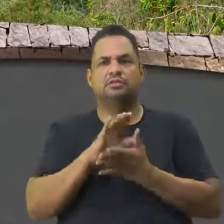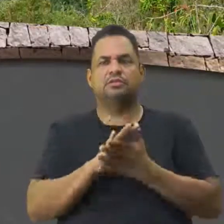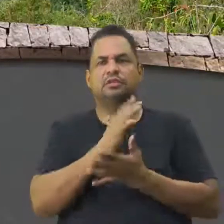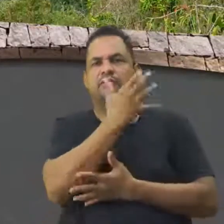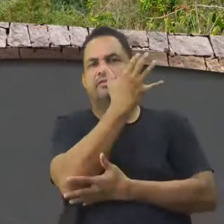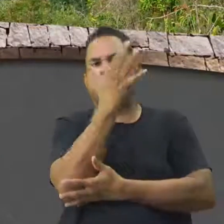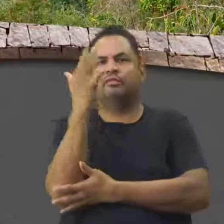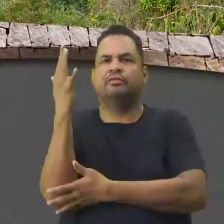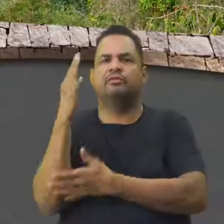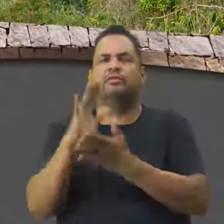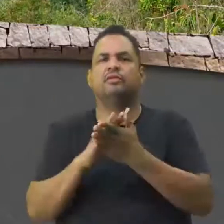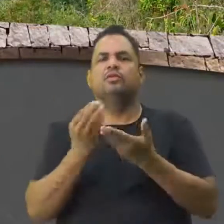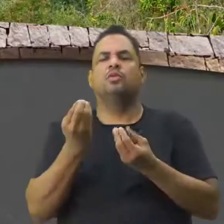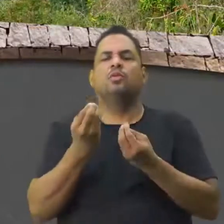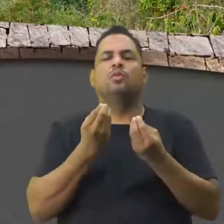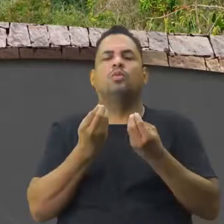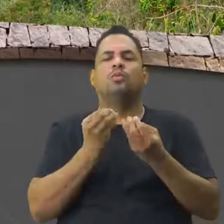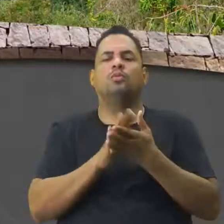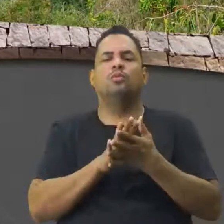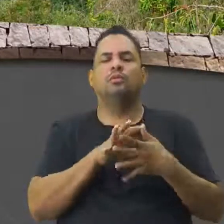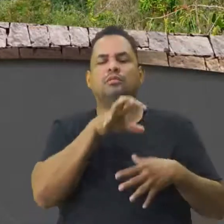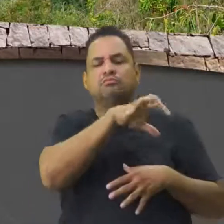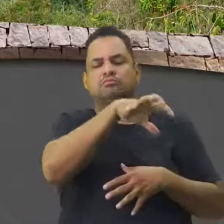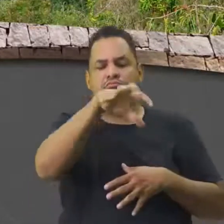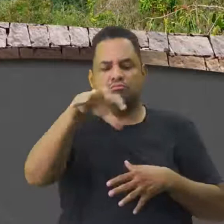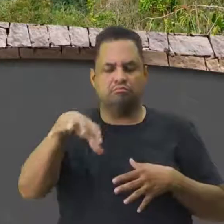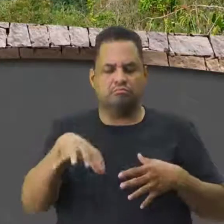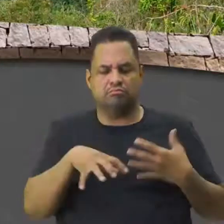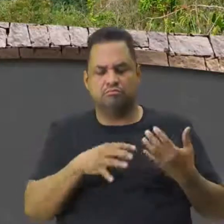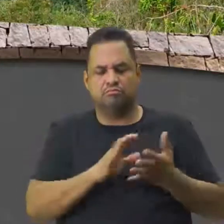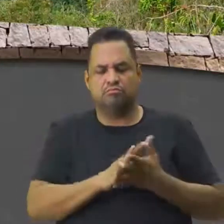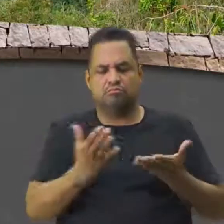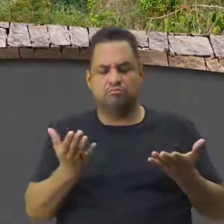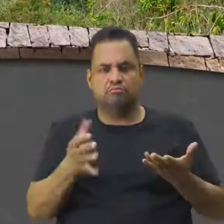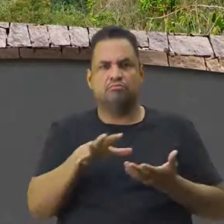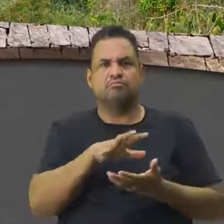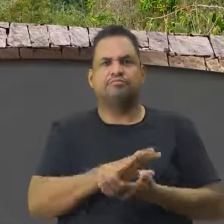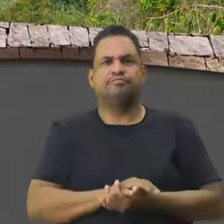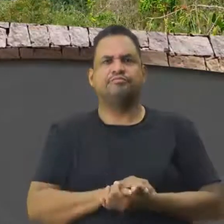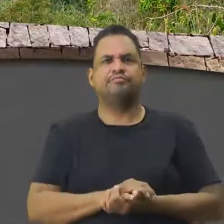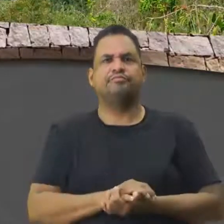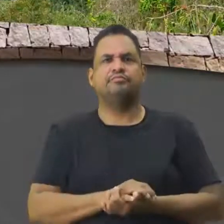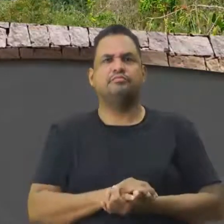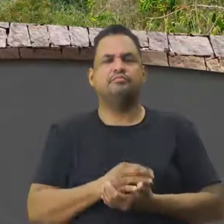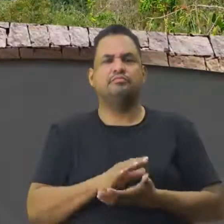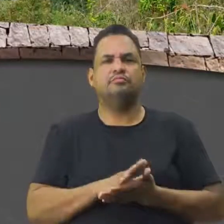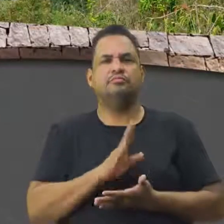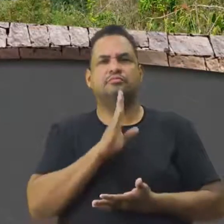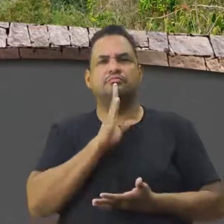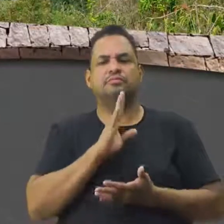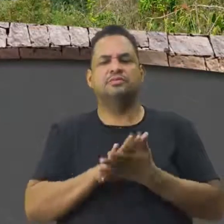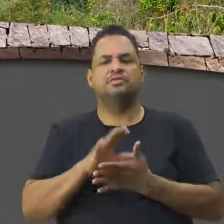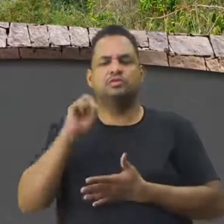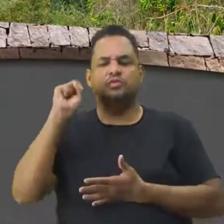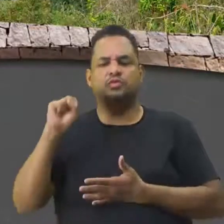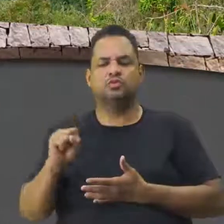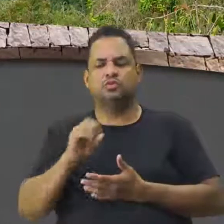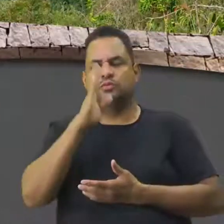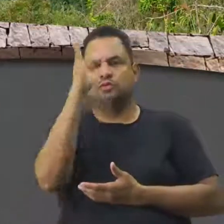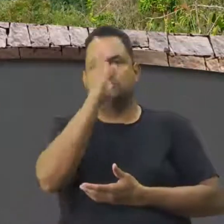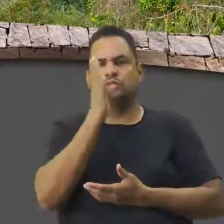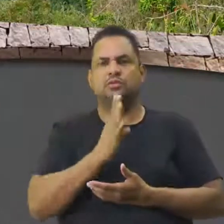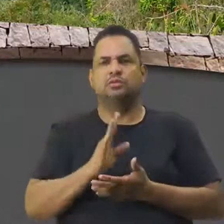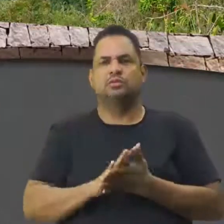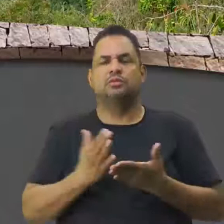como é que era a região. Tu tá saindo, quem é de vocês aí que conhece o sul do Brasil? Eu